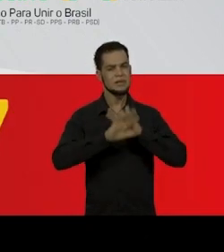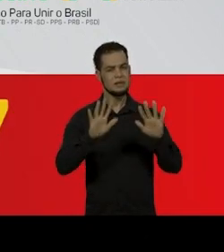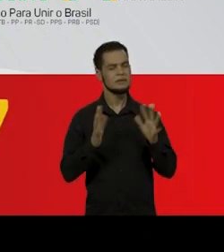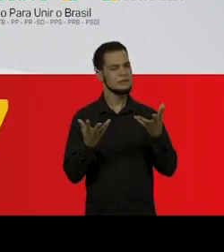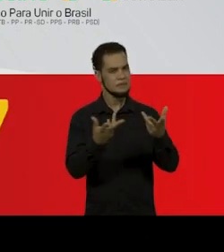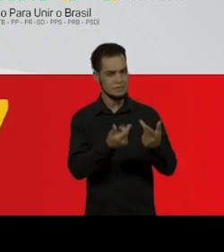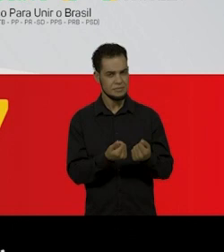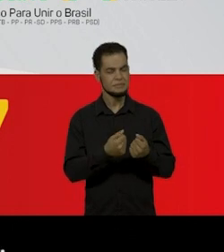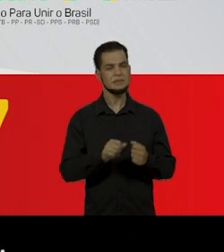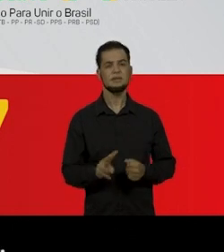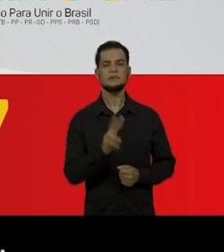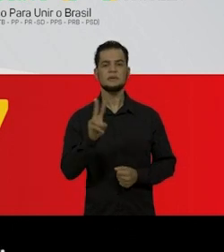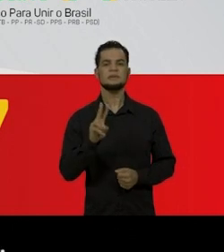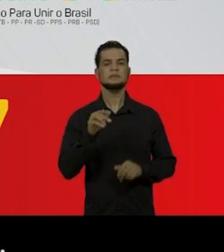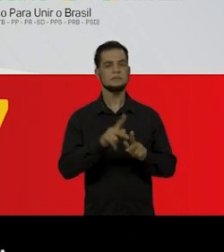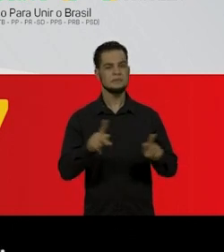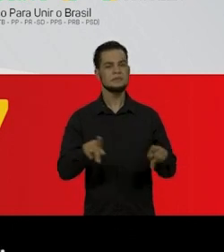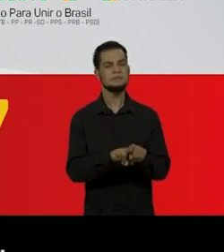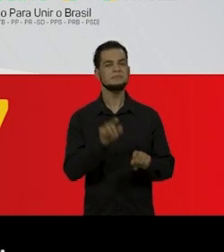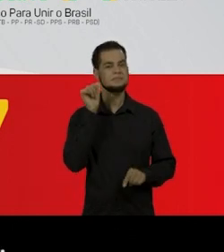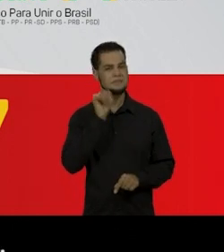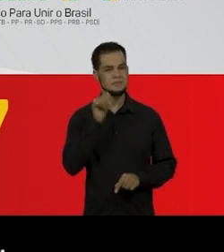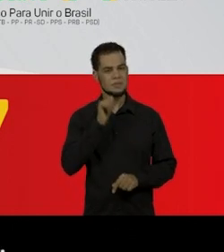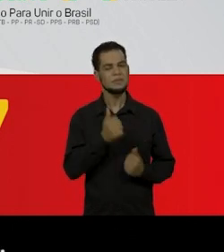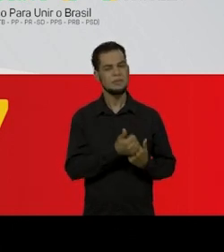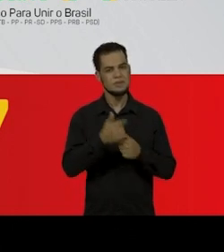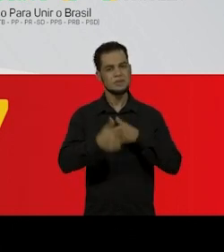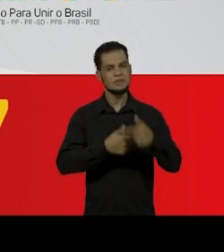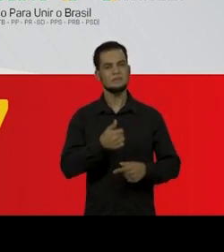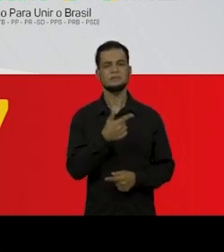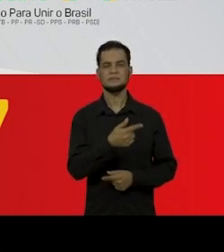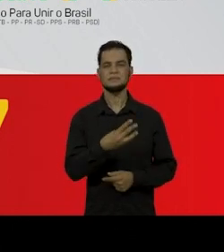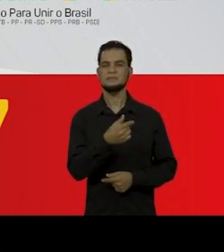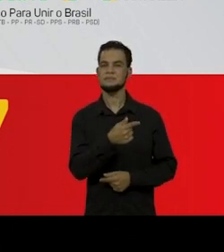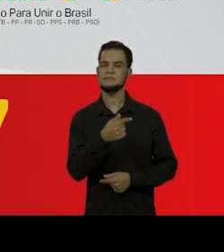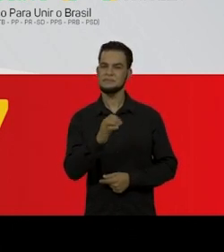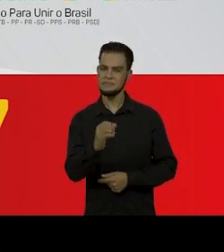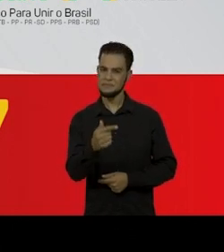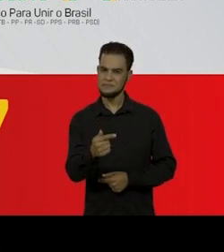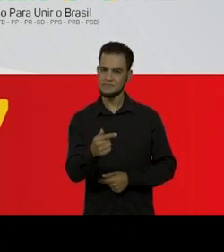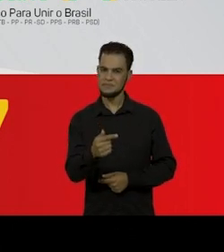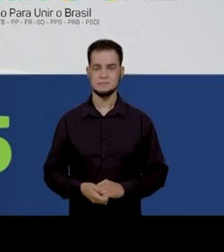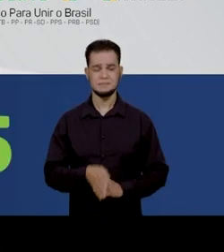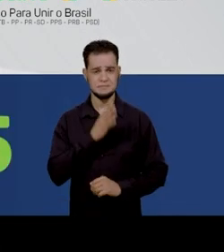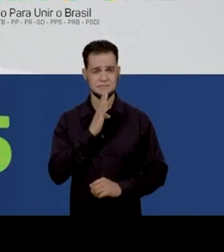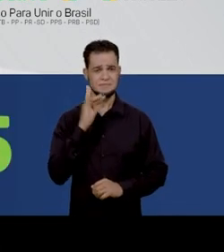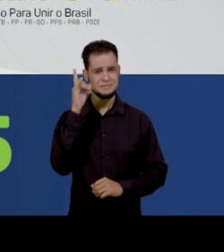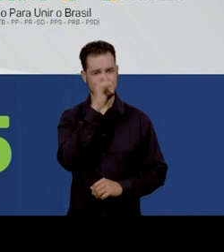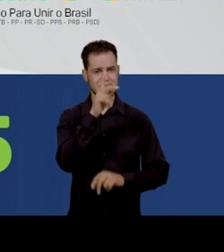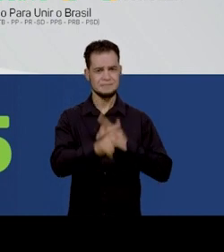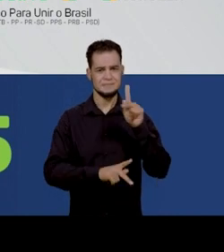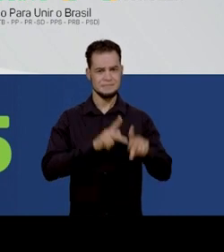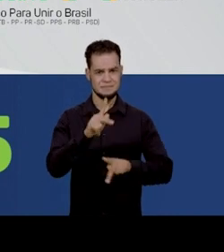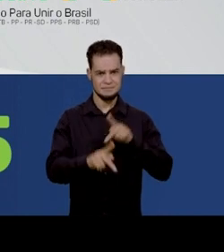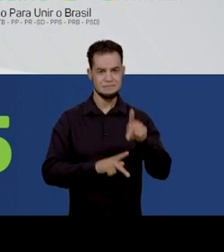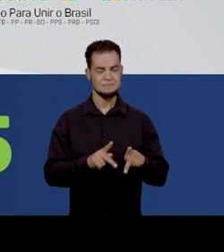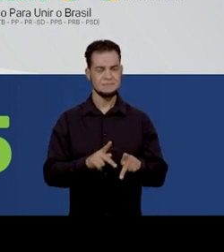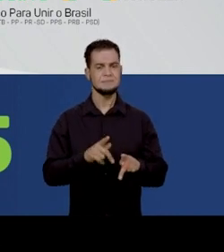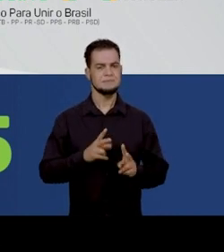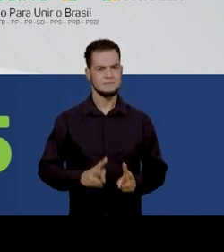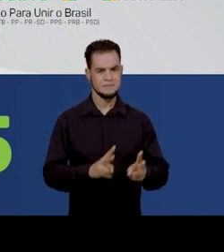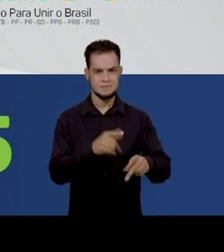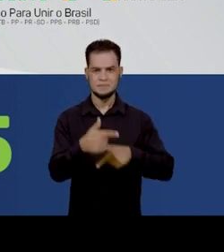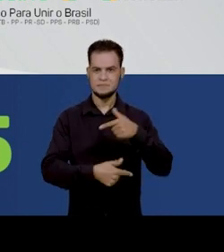eficiência e transparência. Pela valorização dos professores e das mulheres, apoie essa luta, 23707. Conhecedor das dificuldades do nosso